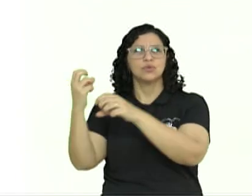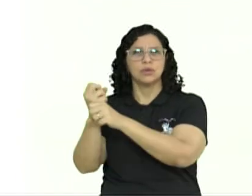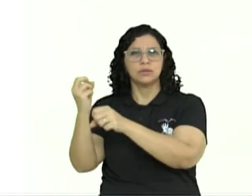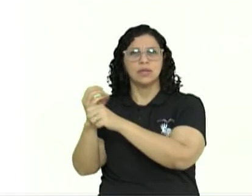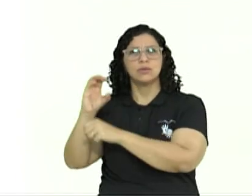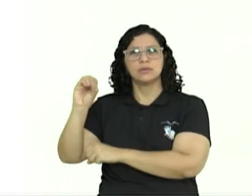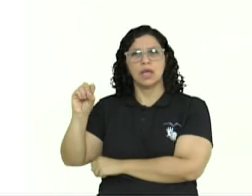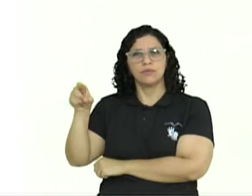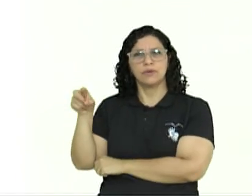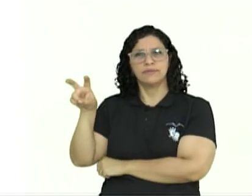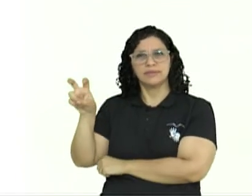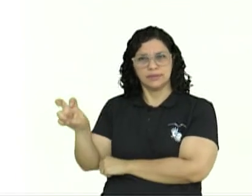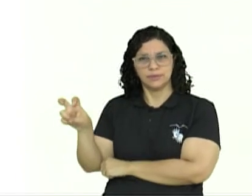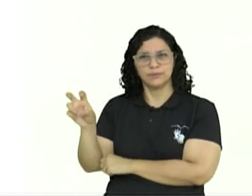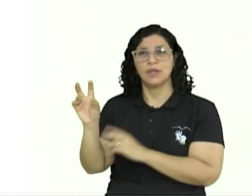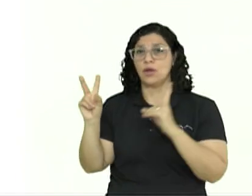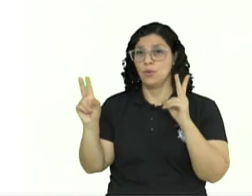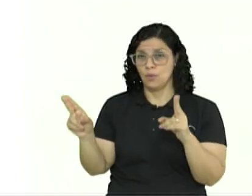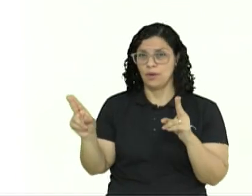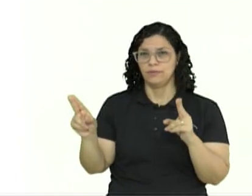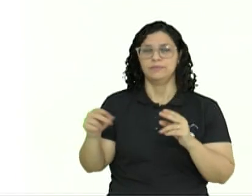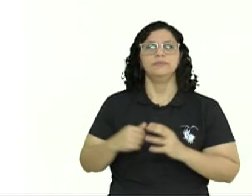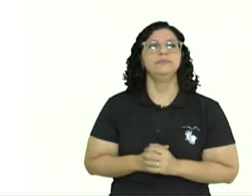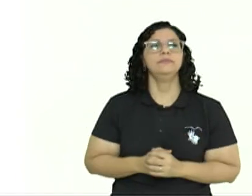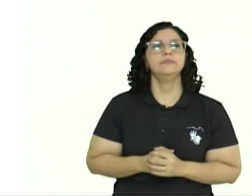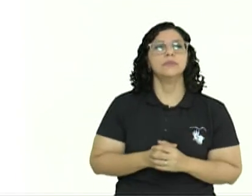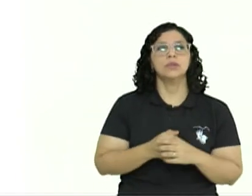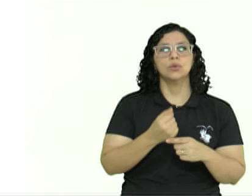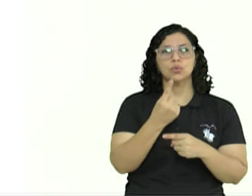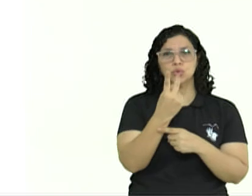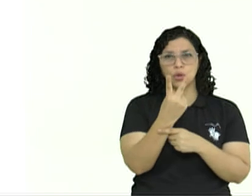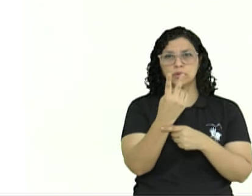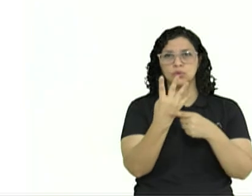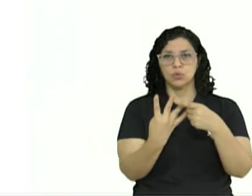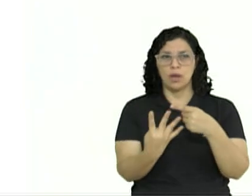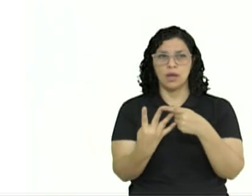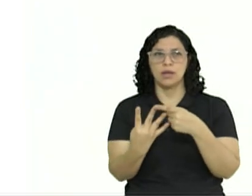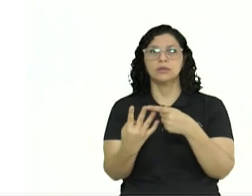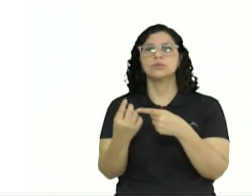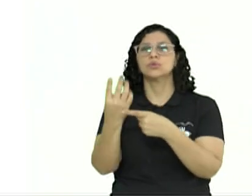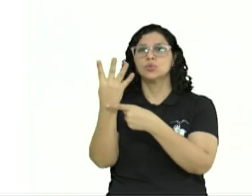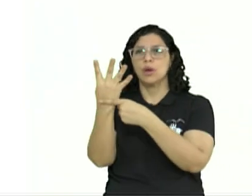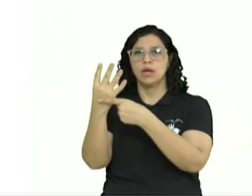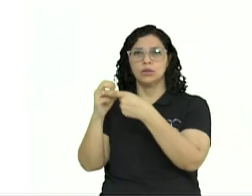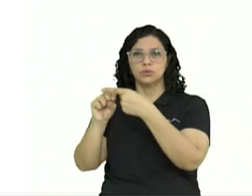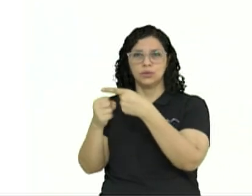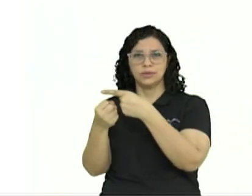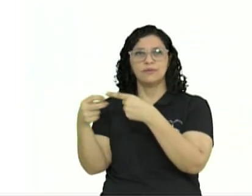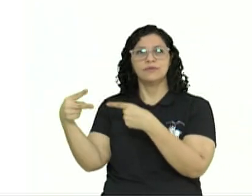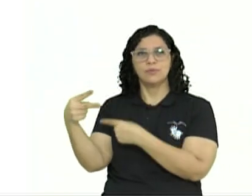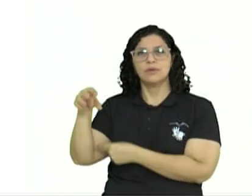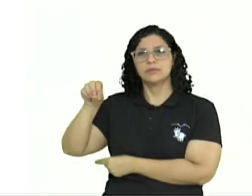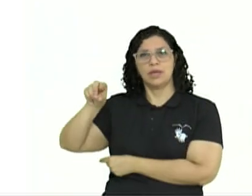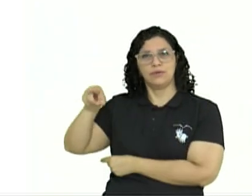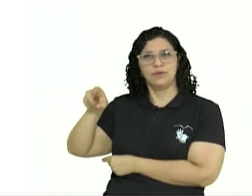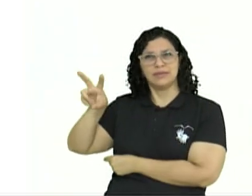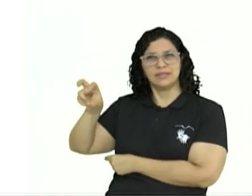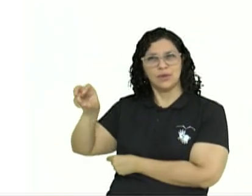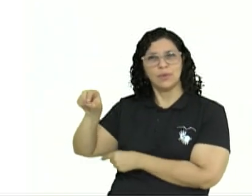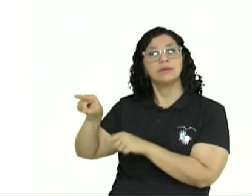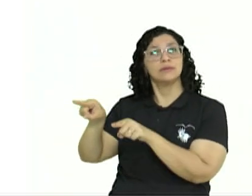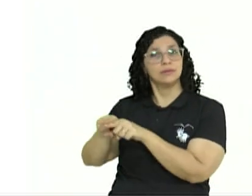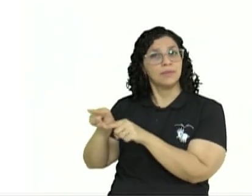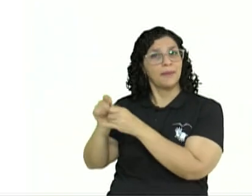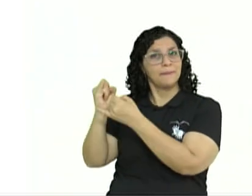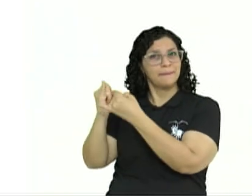quantidade, 0,25, ou seja, 25 centésimos. 2/4 e 4 oitavos representa metade,